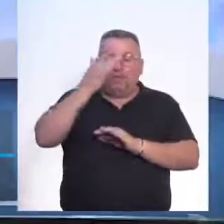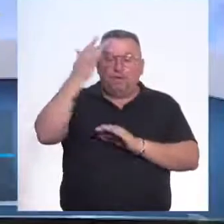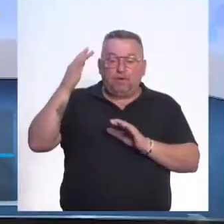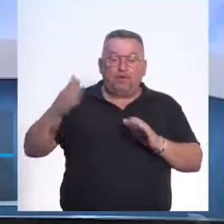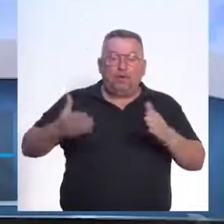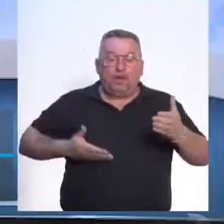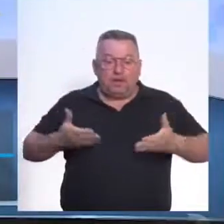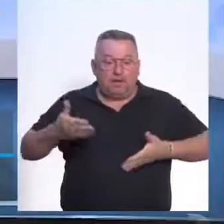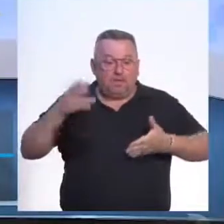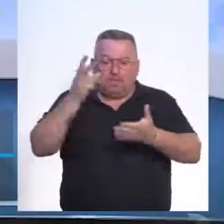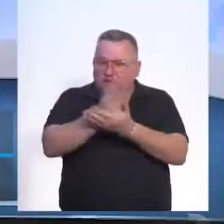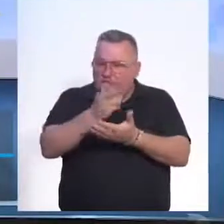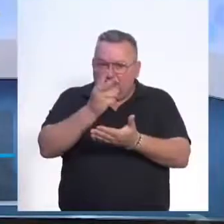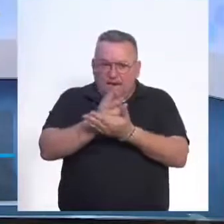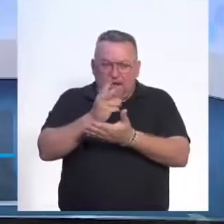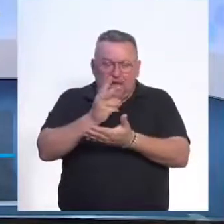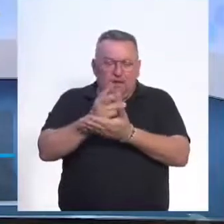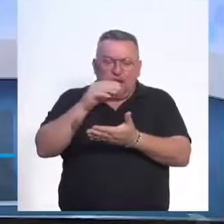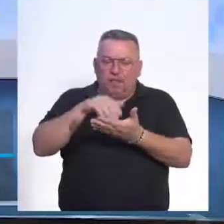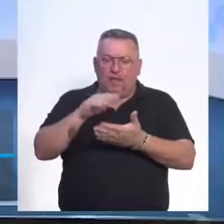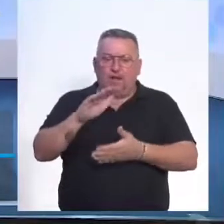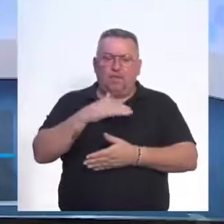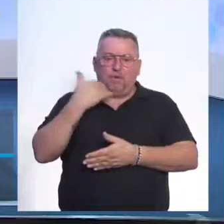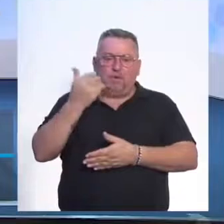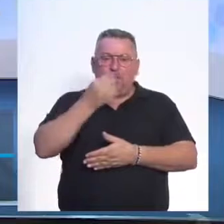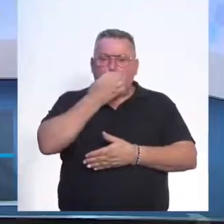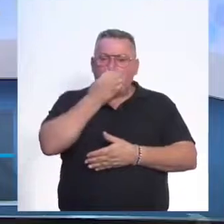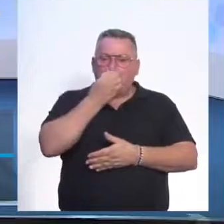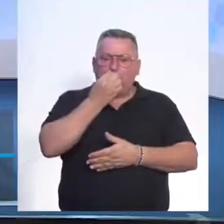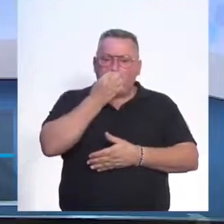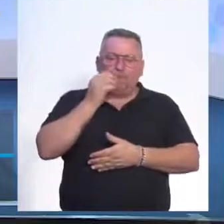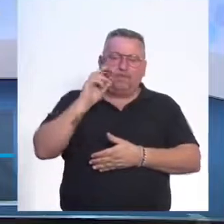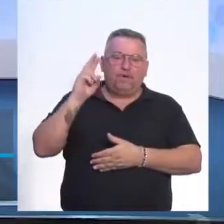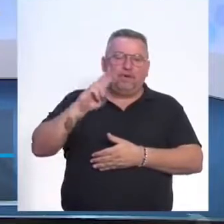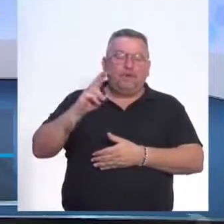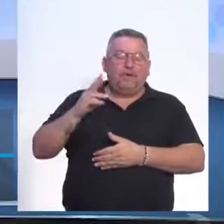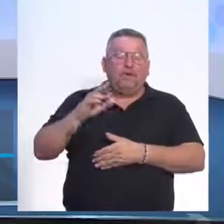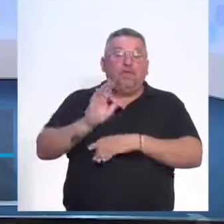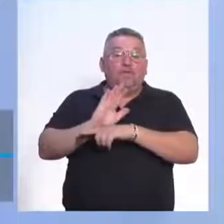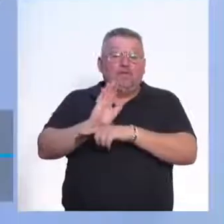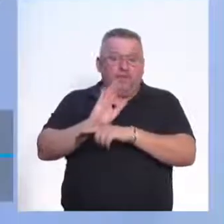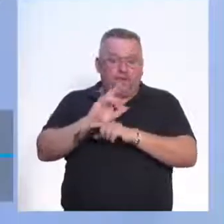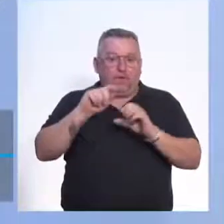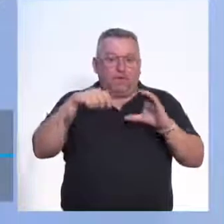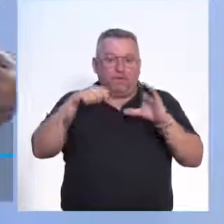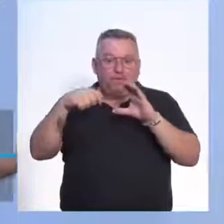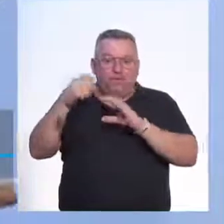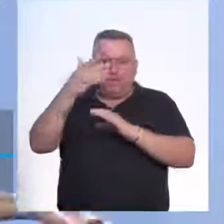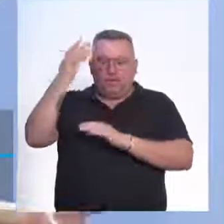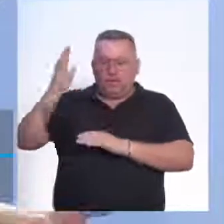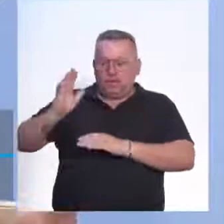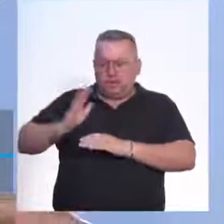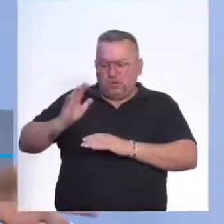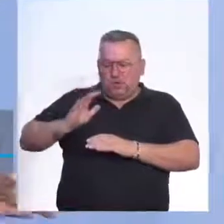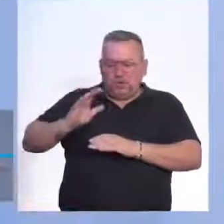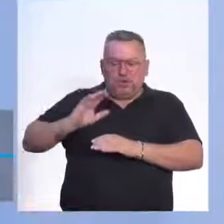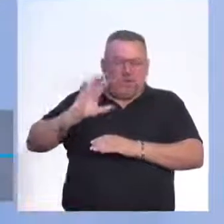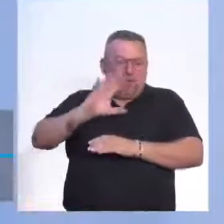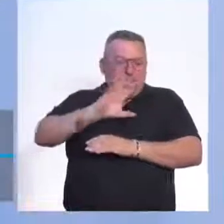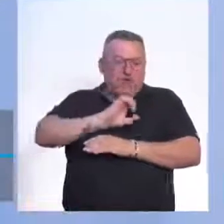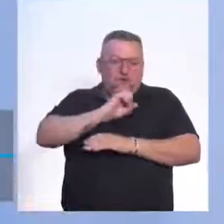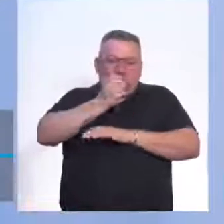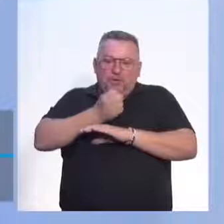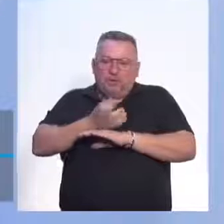nobre. Isto. Ah, tá. Professor Mauro, você já assistiu algum filme, assim, esses filmes onde um nobre se apaixona por uma camponesa, eles